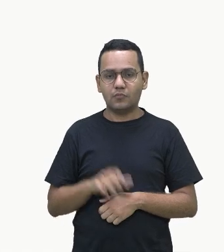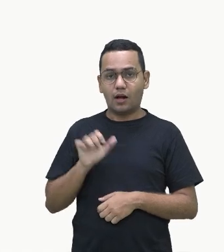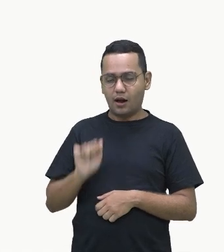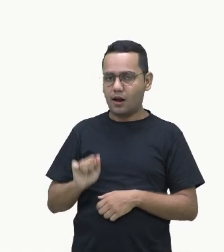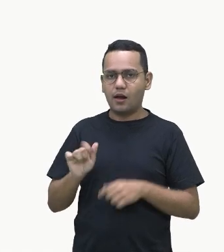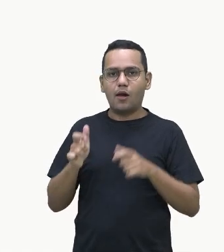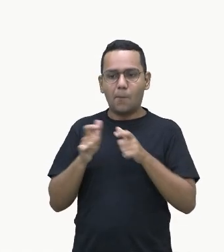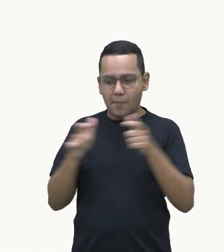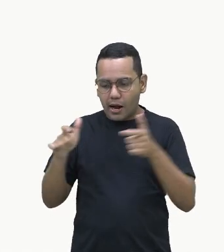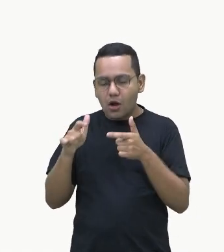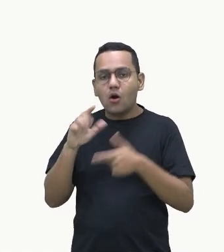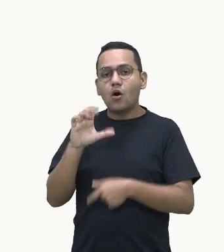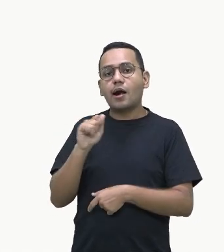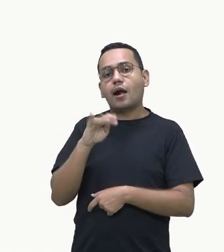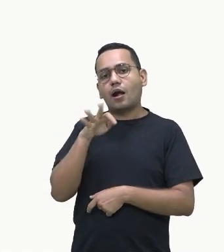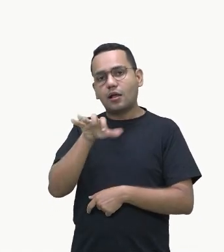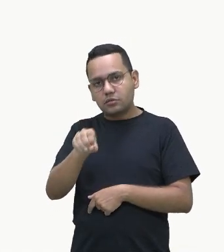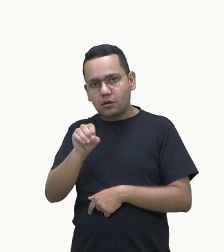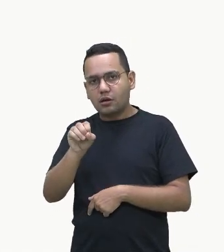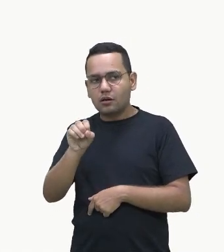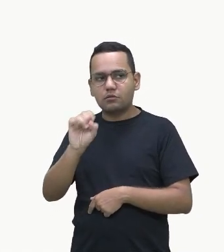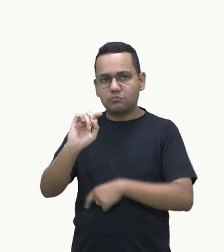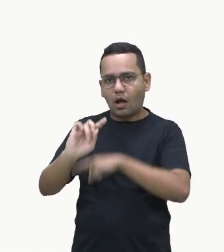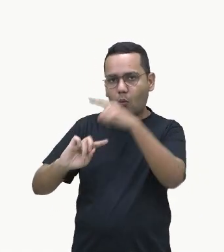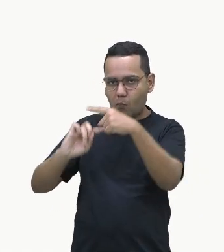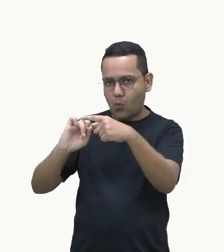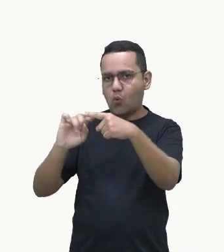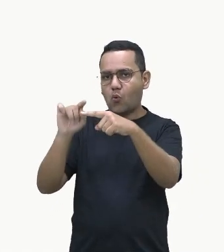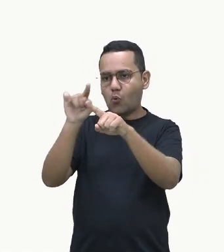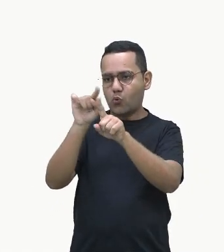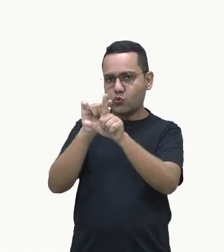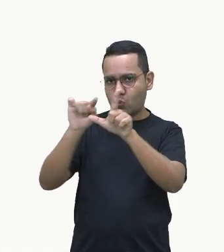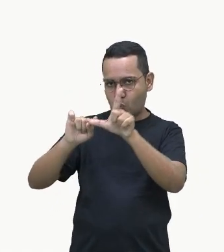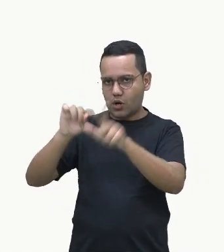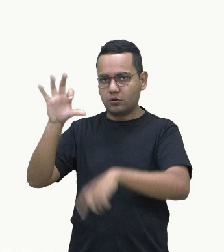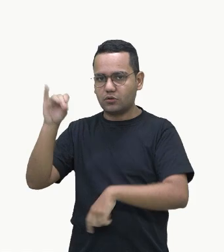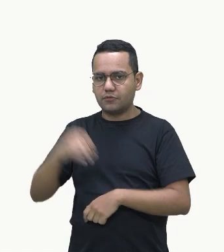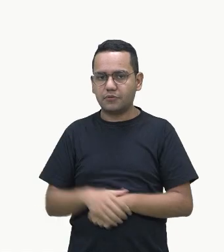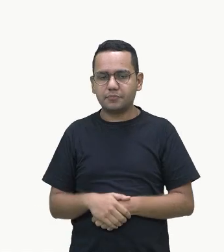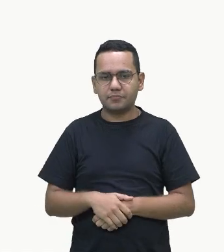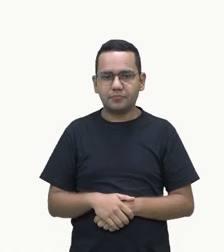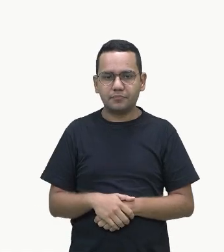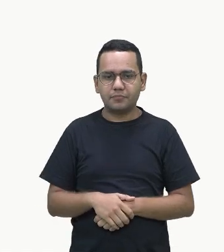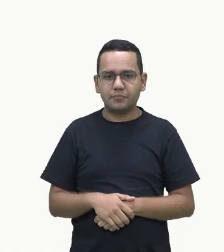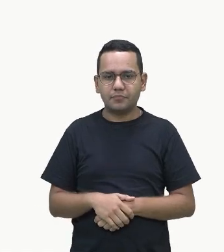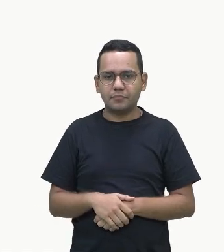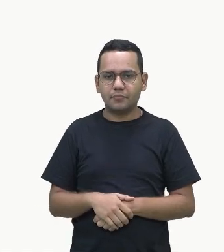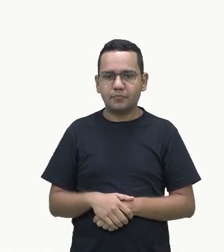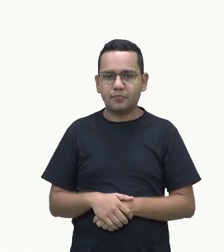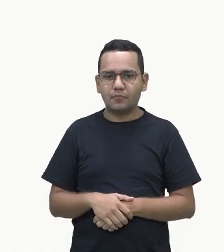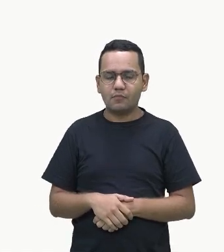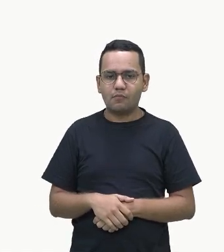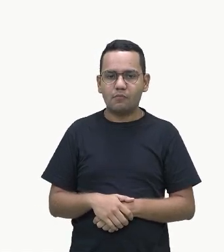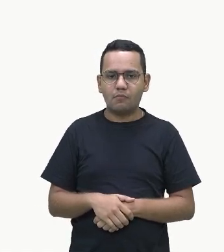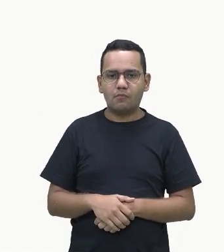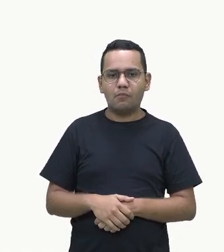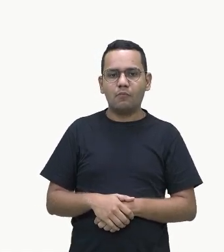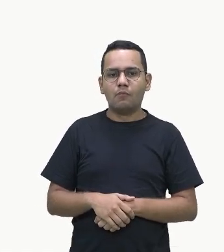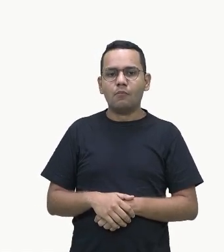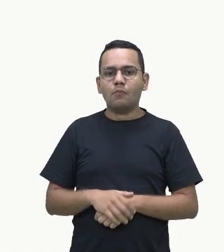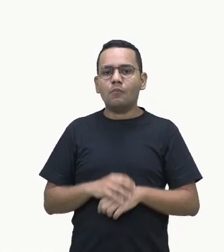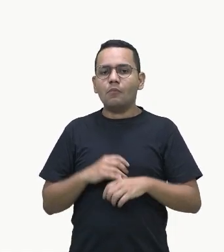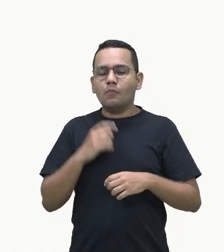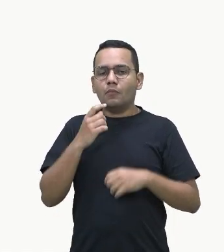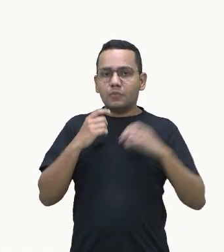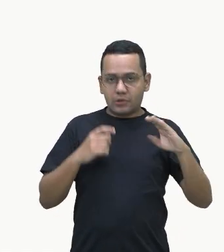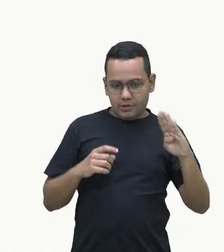lado que está oposto ali ao ângulo de 90. O C e o B são os 2 outros catetos, os 2 outros lados